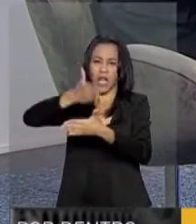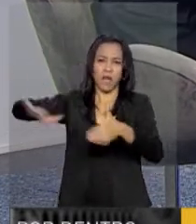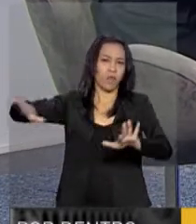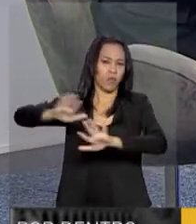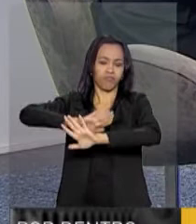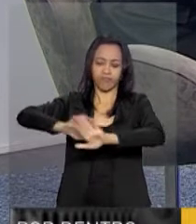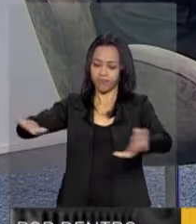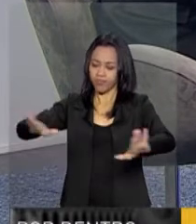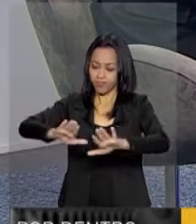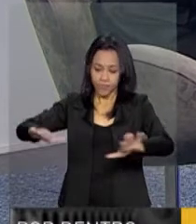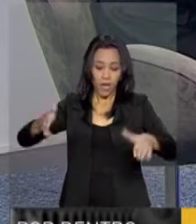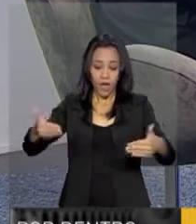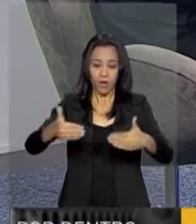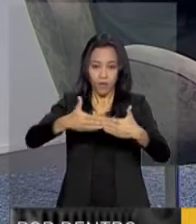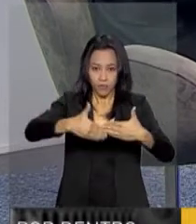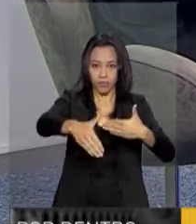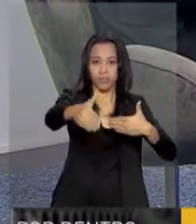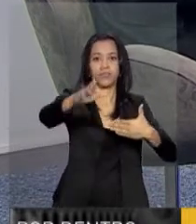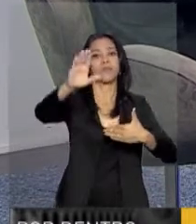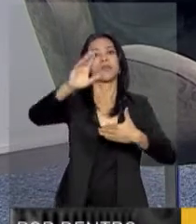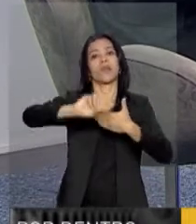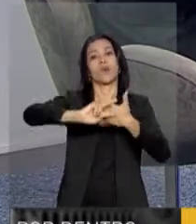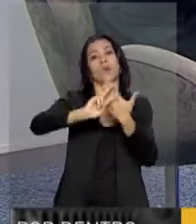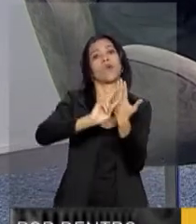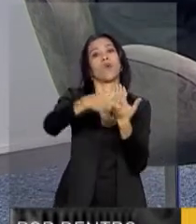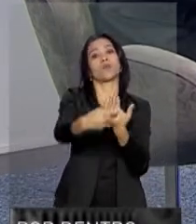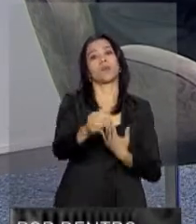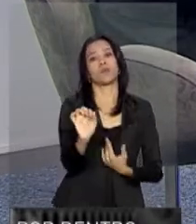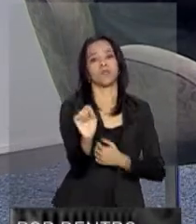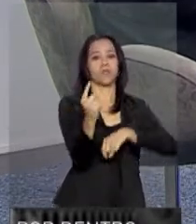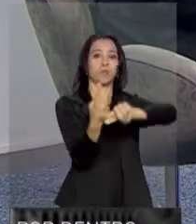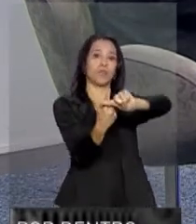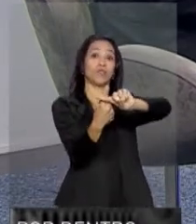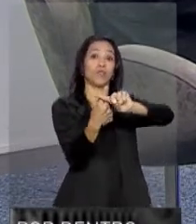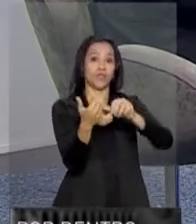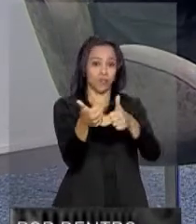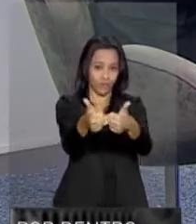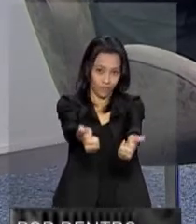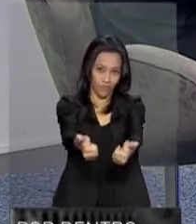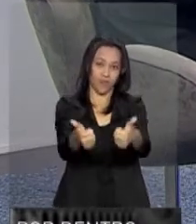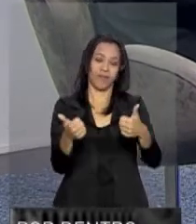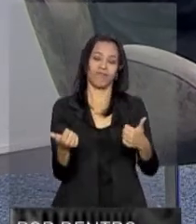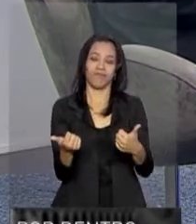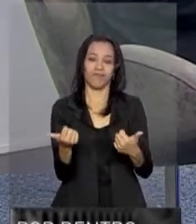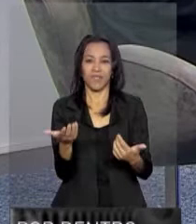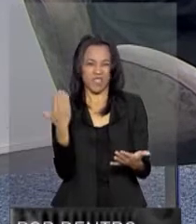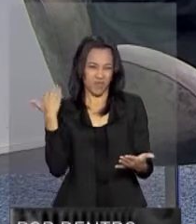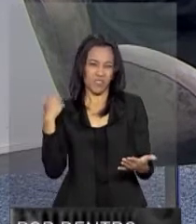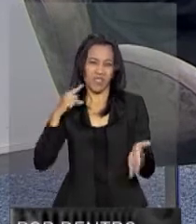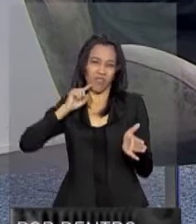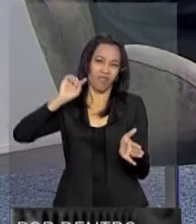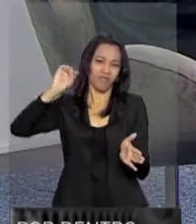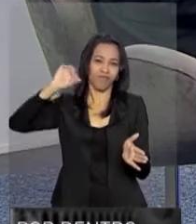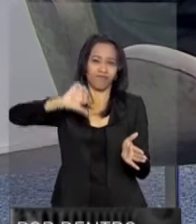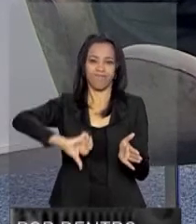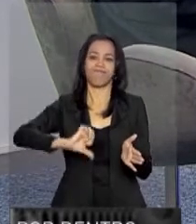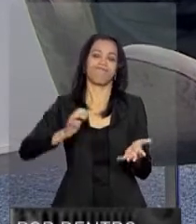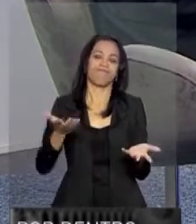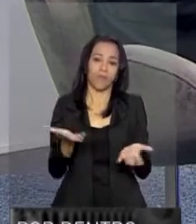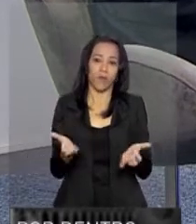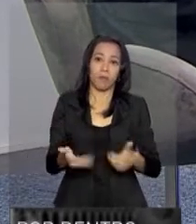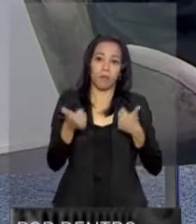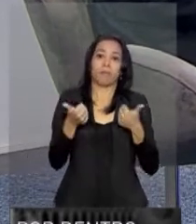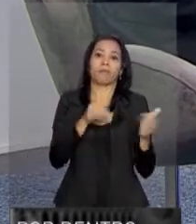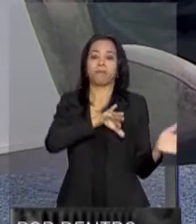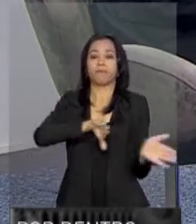com os resultados positivos não teremos que vemos os efeitos colaterais negativos que se verificaram anteriormente o ministro a gente está em